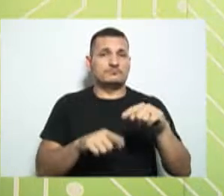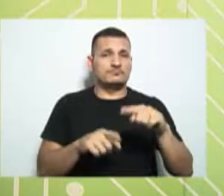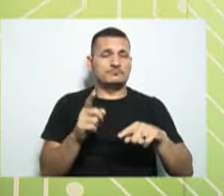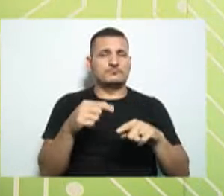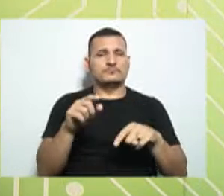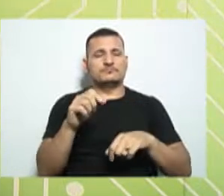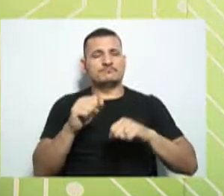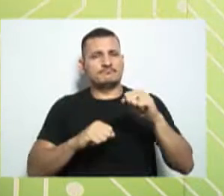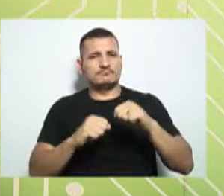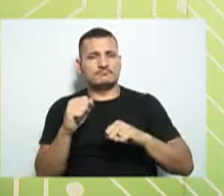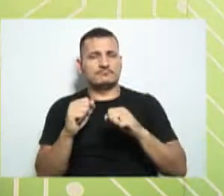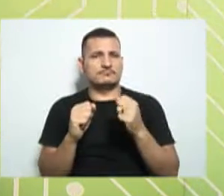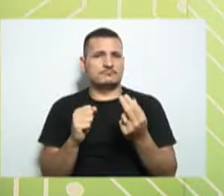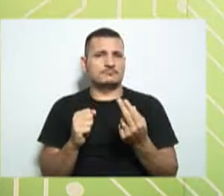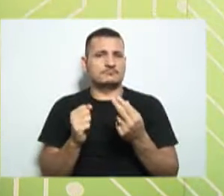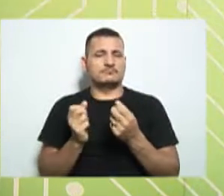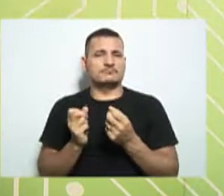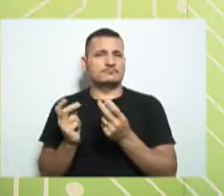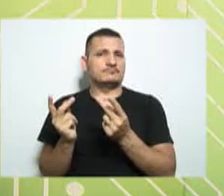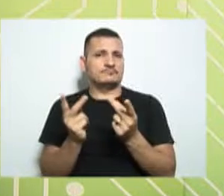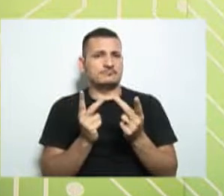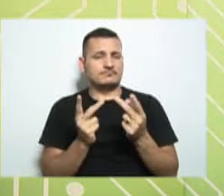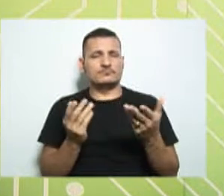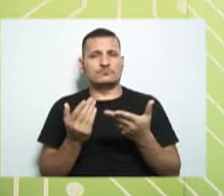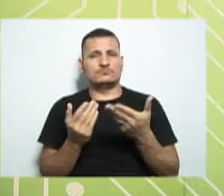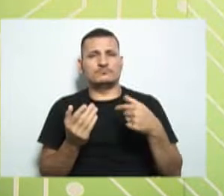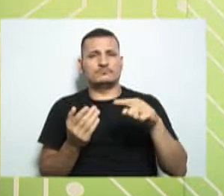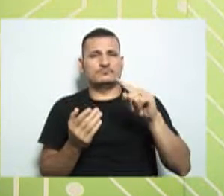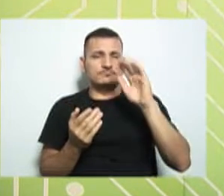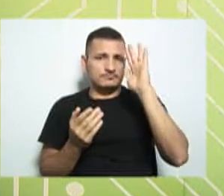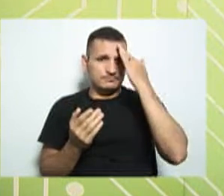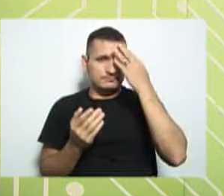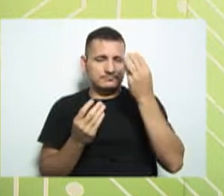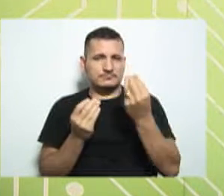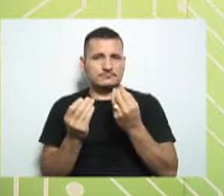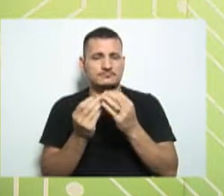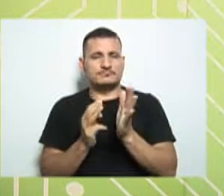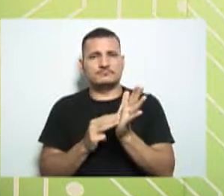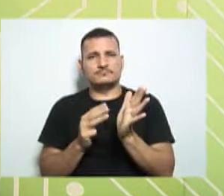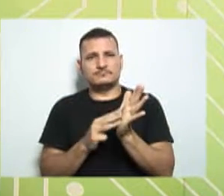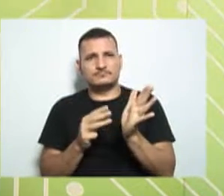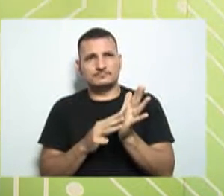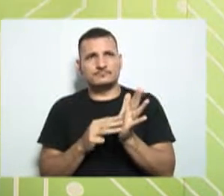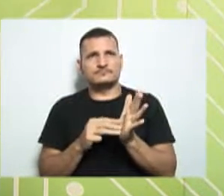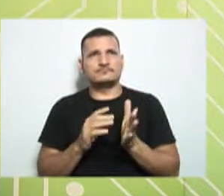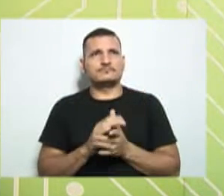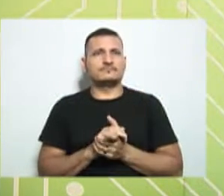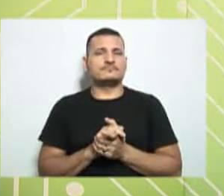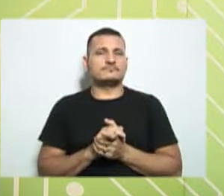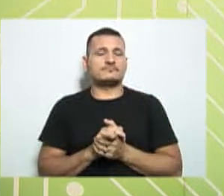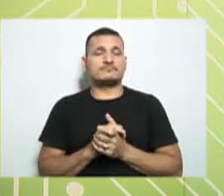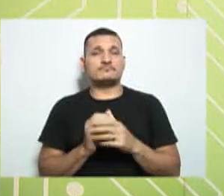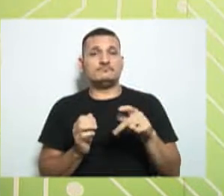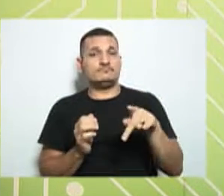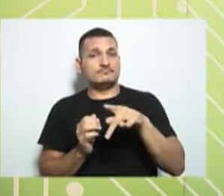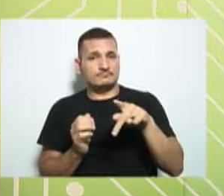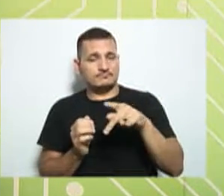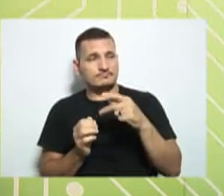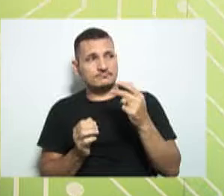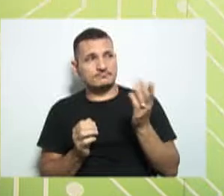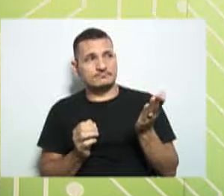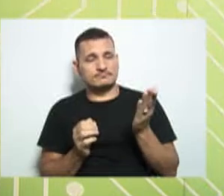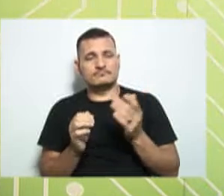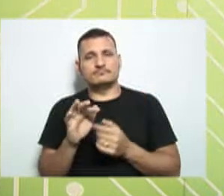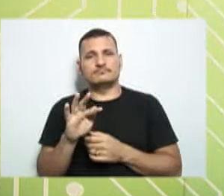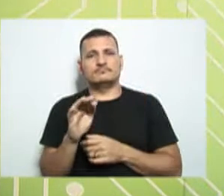revender. Então, hoje vocês vão entender um pouco de como funciona essa metodologia. Então, a professora Fernanda está aqui no